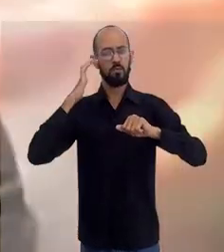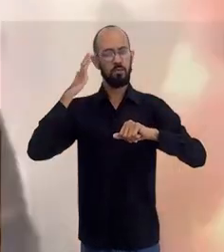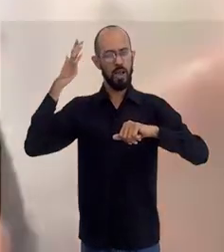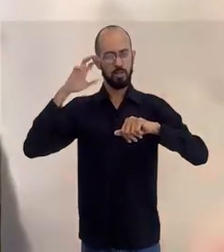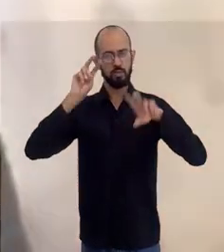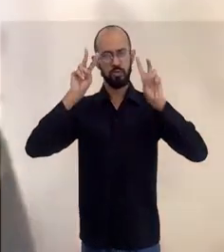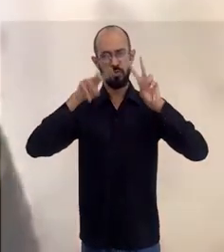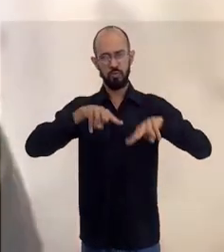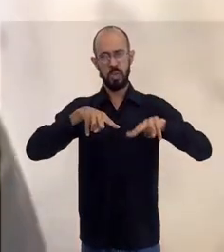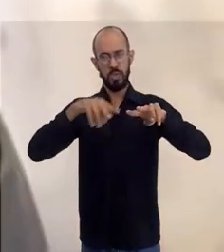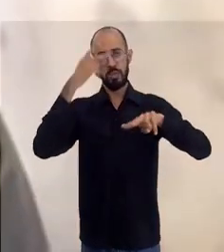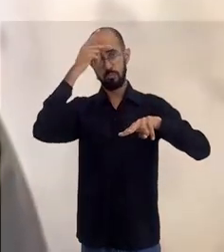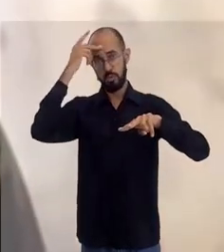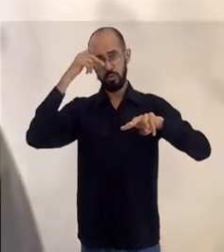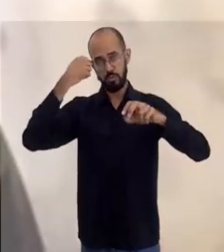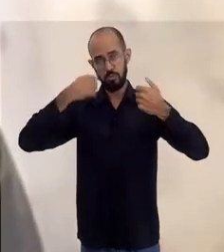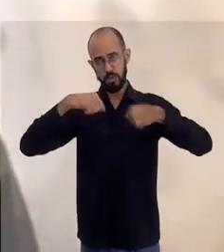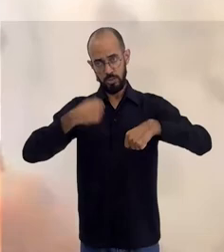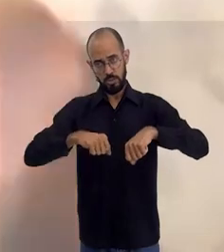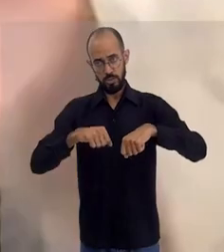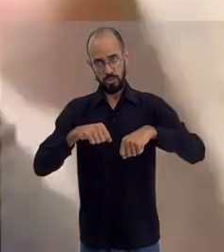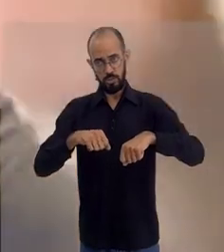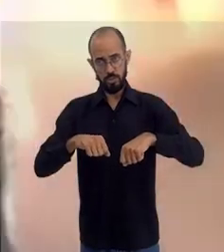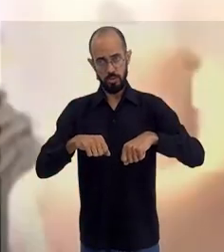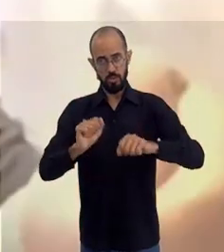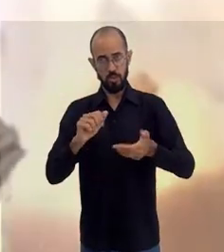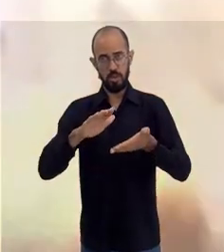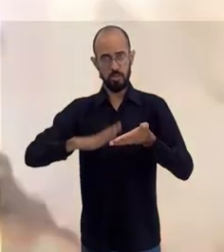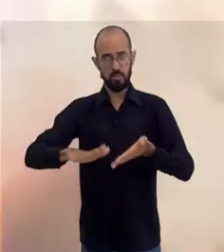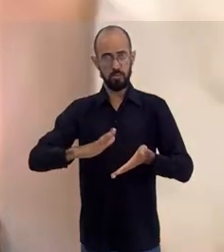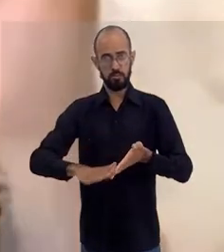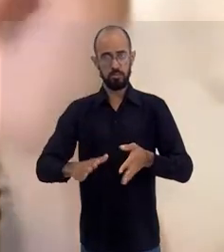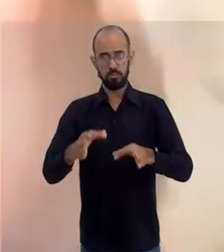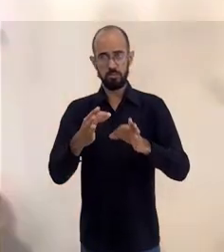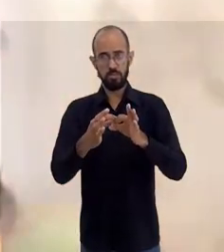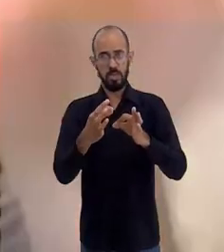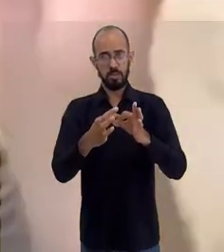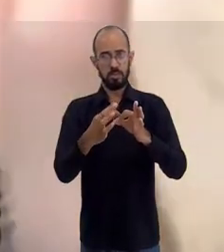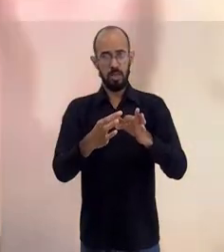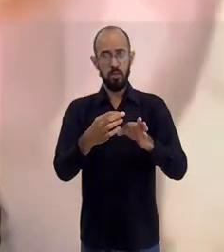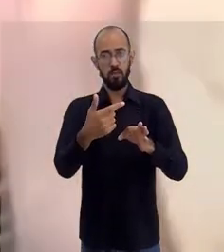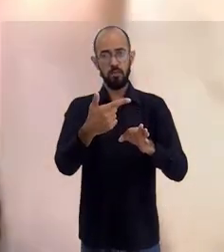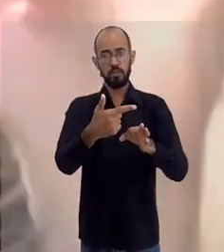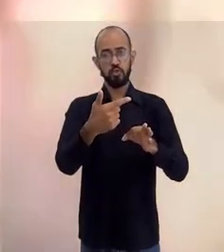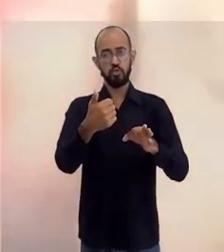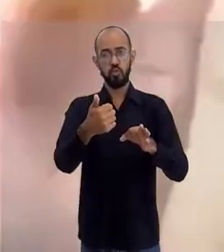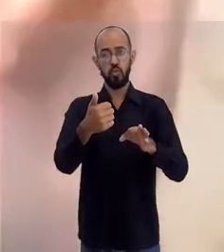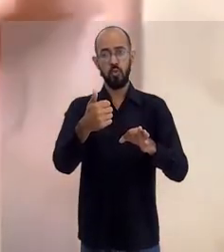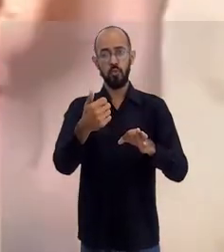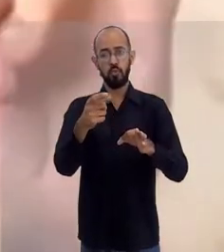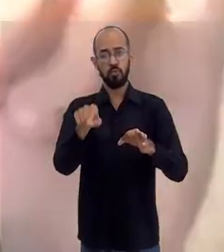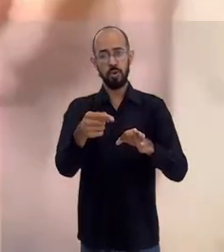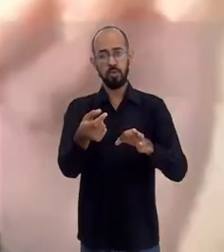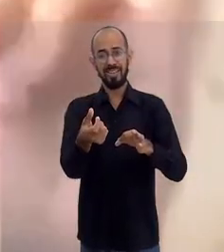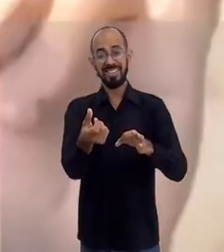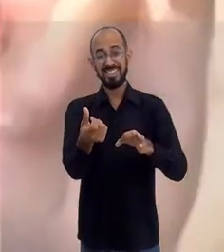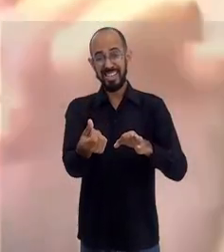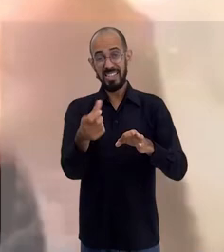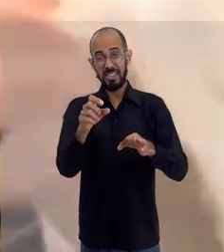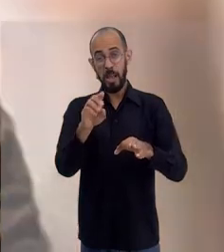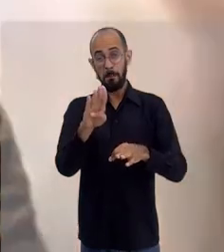de distribuir dizer que as pessoas realmente precisa né Bastando o cartão de crédito 21.6 bilhões